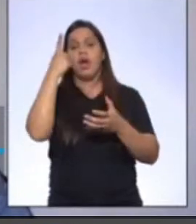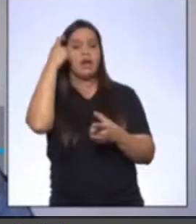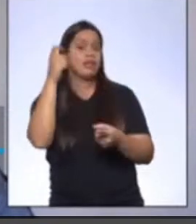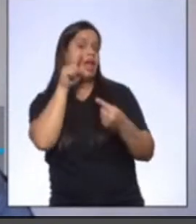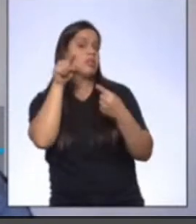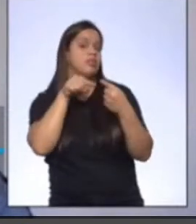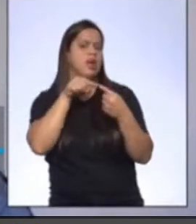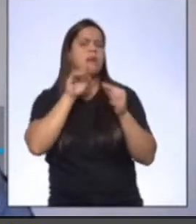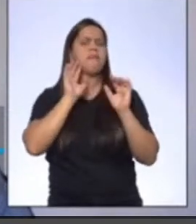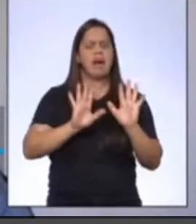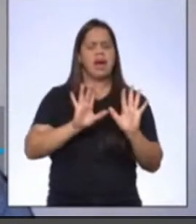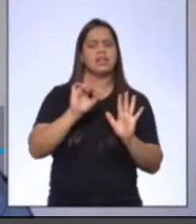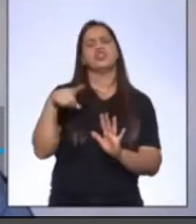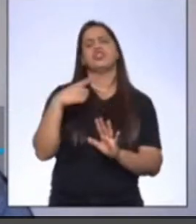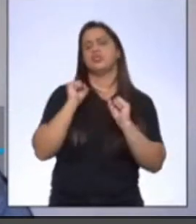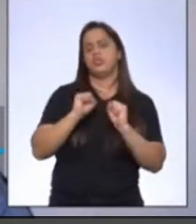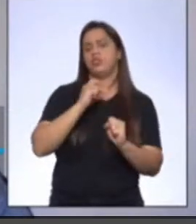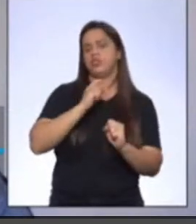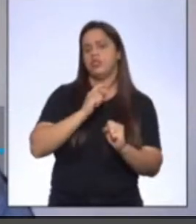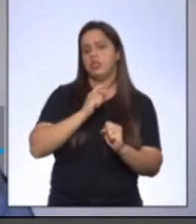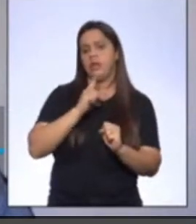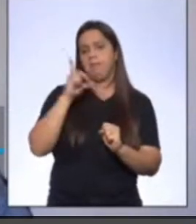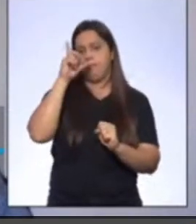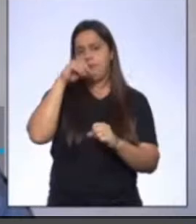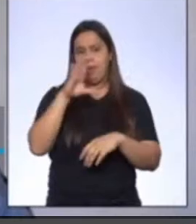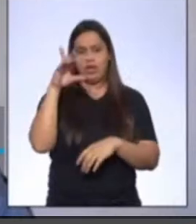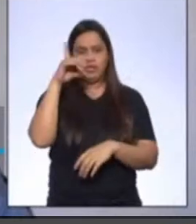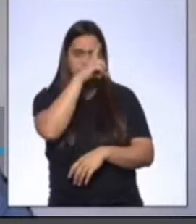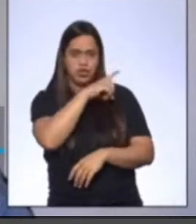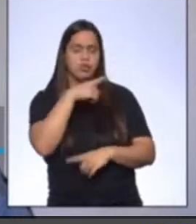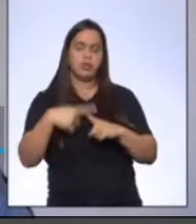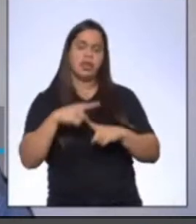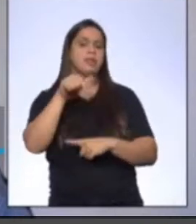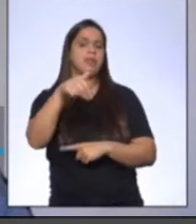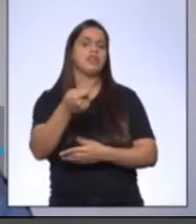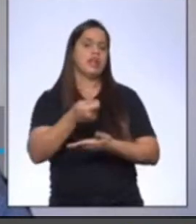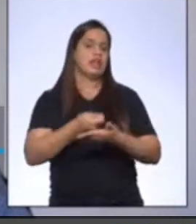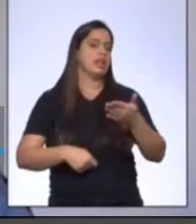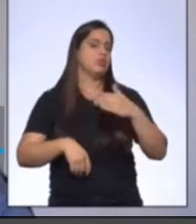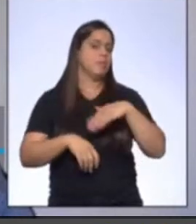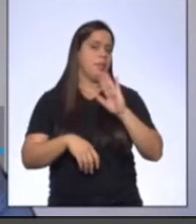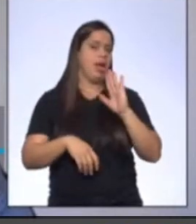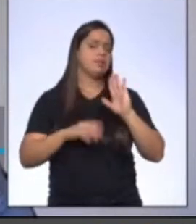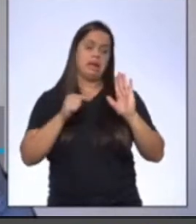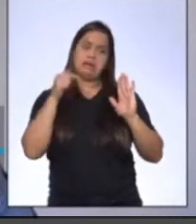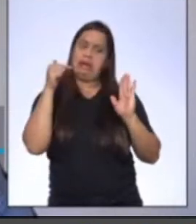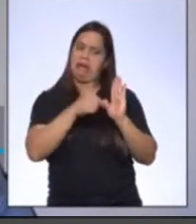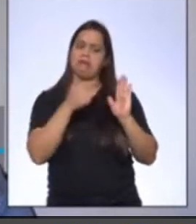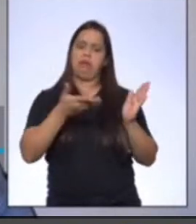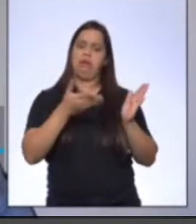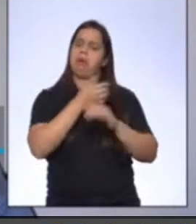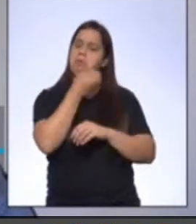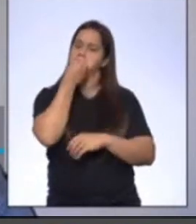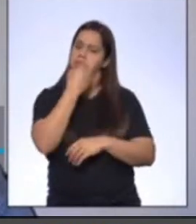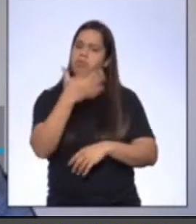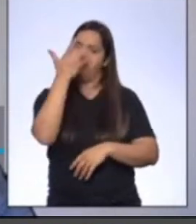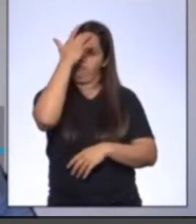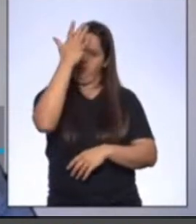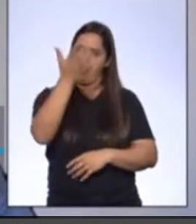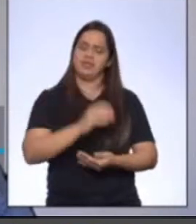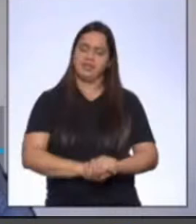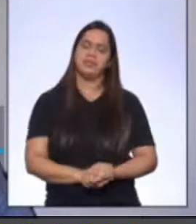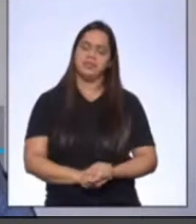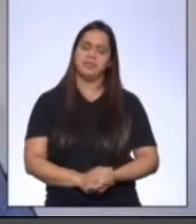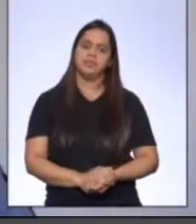pode dificultar, a gente vai ter uns outros textos aí que vão ser mais difíceis, mas esse tiraram de letra, parabéns. Vamos seguir aí